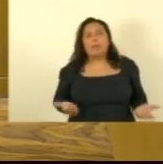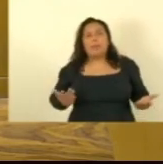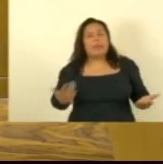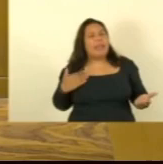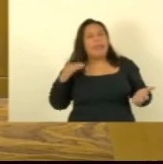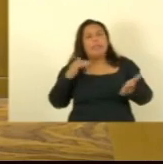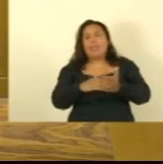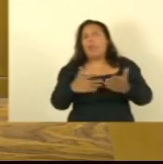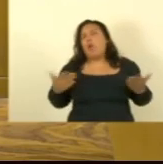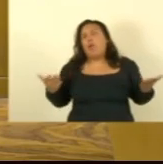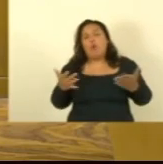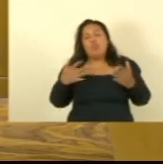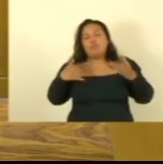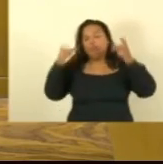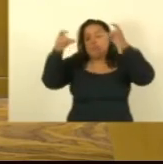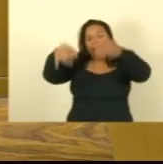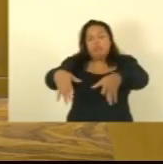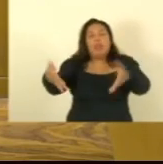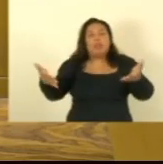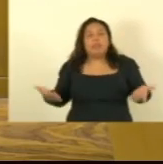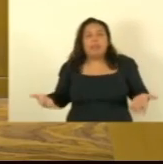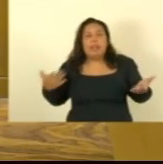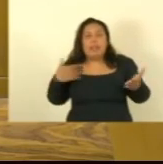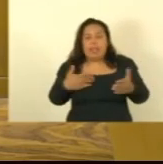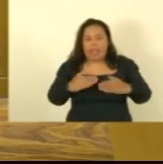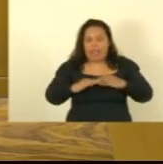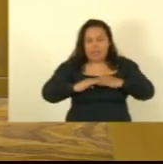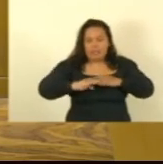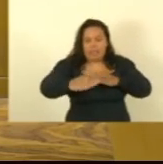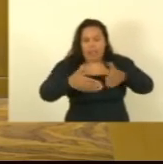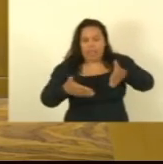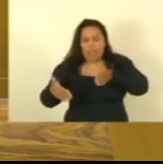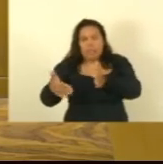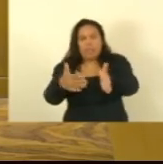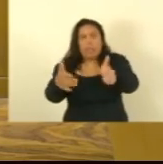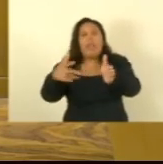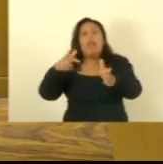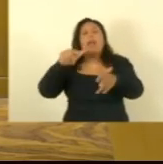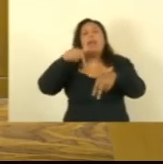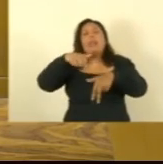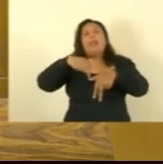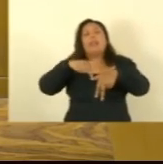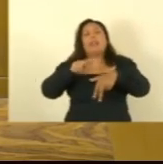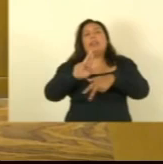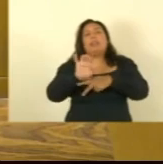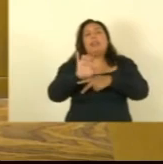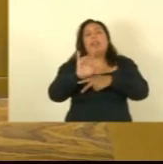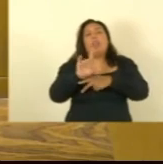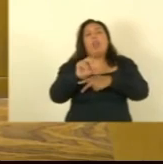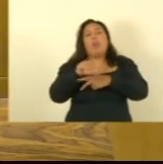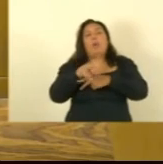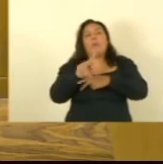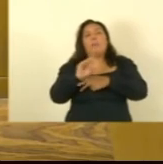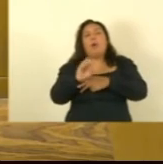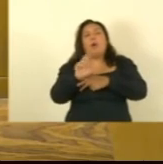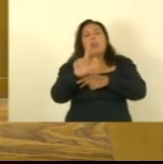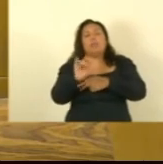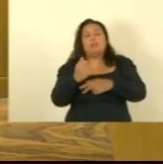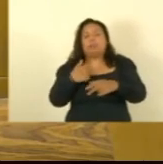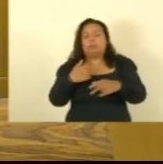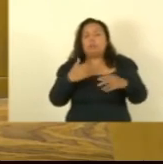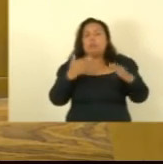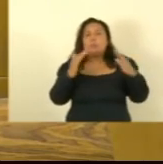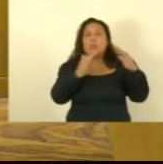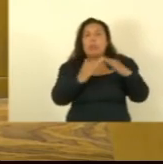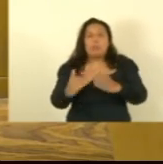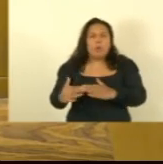esse pavés está jogado e a estrada quilombola, os moradores, uma